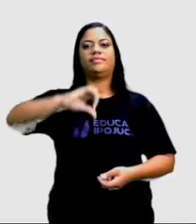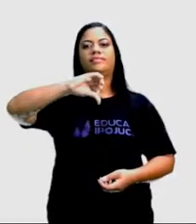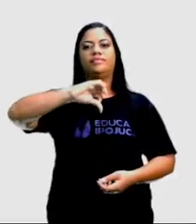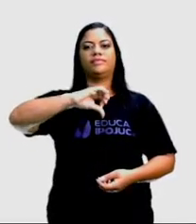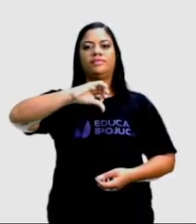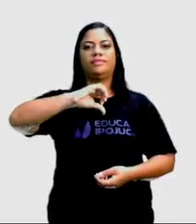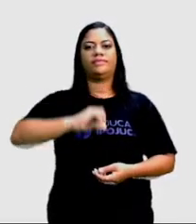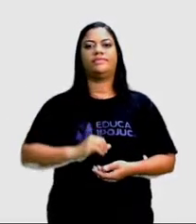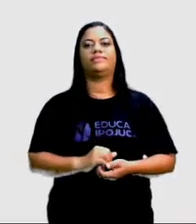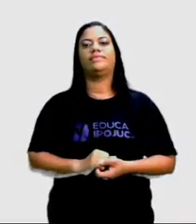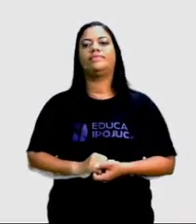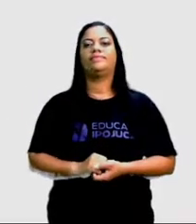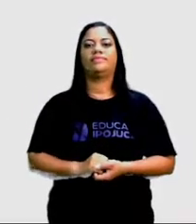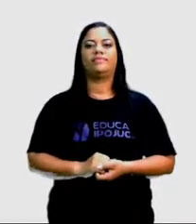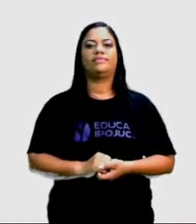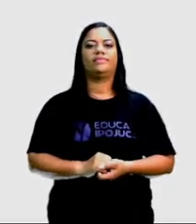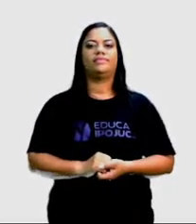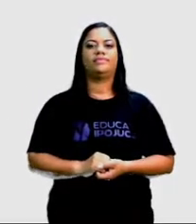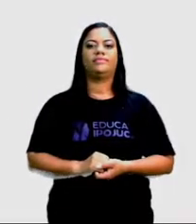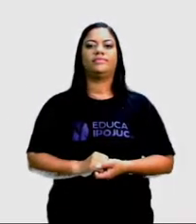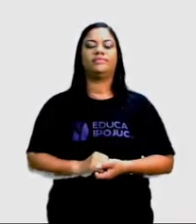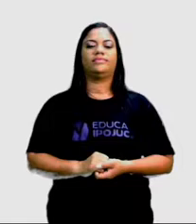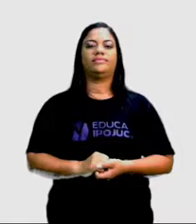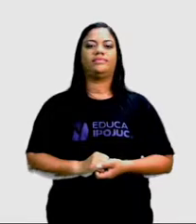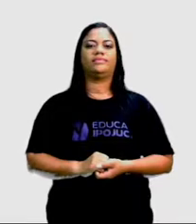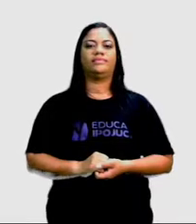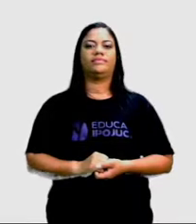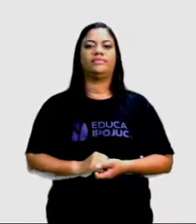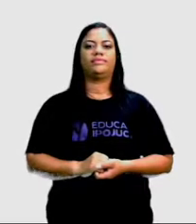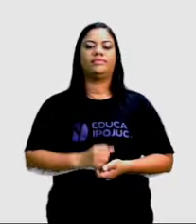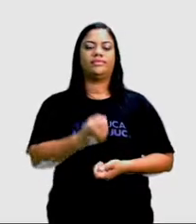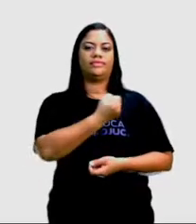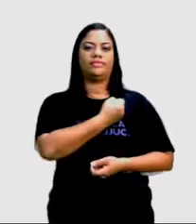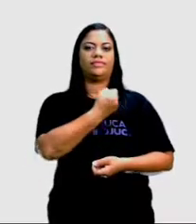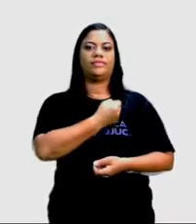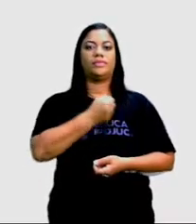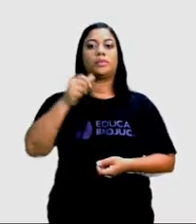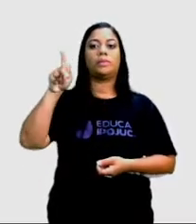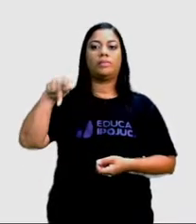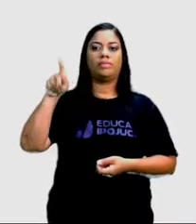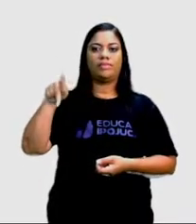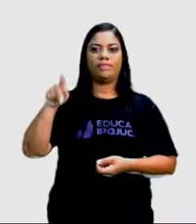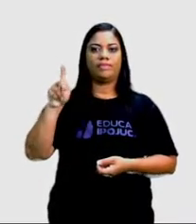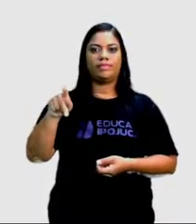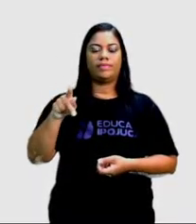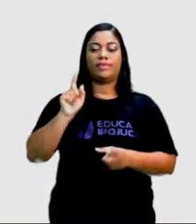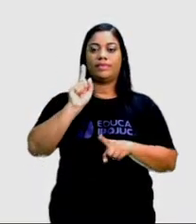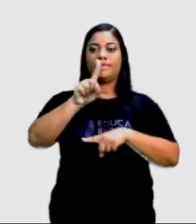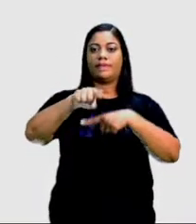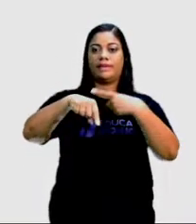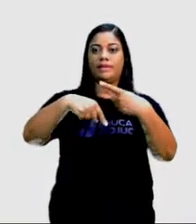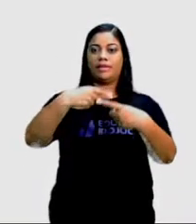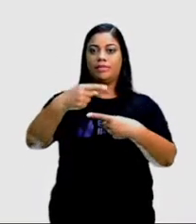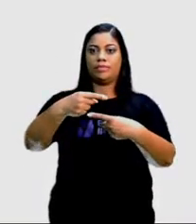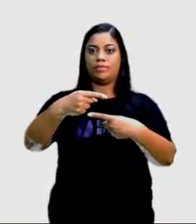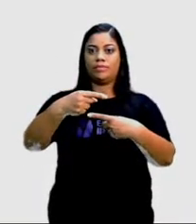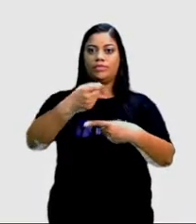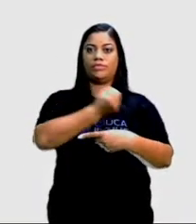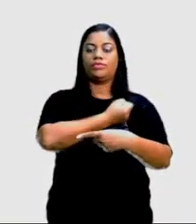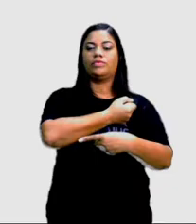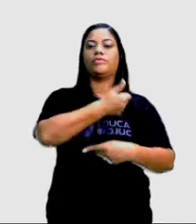9. É o último aqui, ó. Número par que vem depois do 1. Olha,